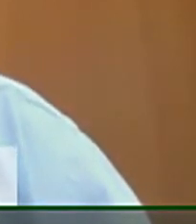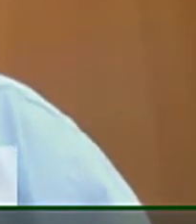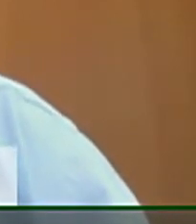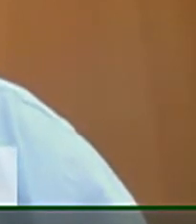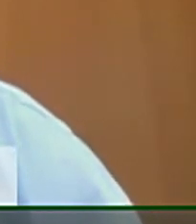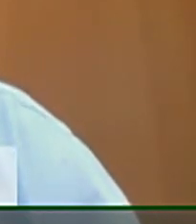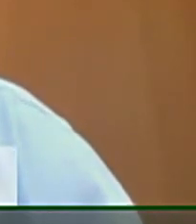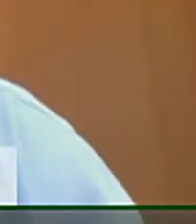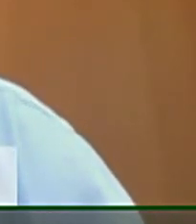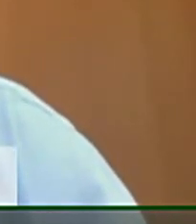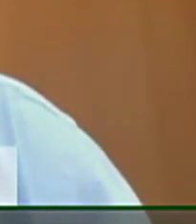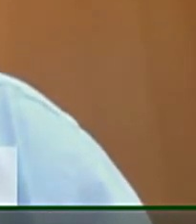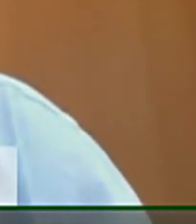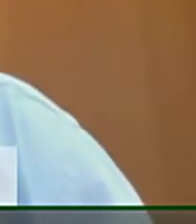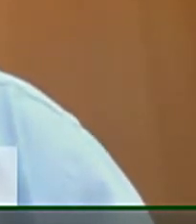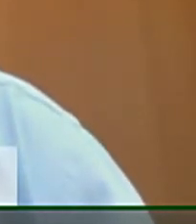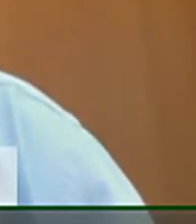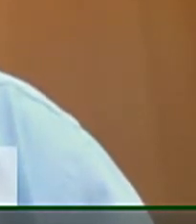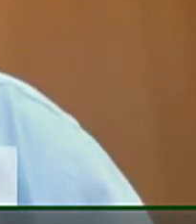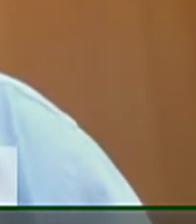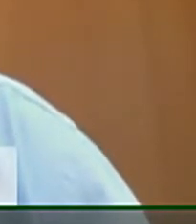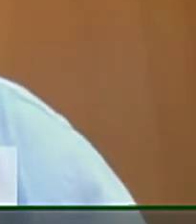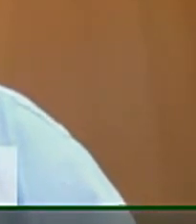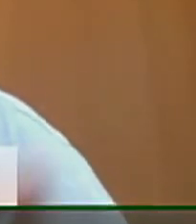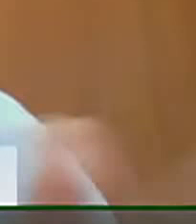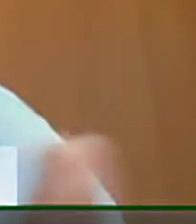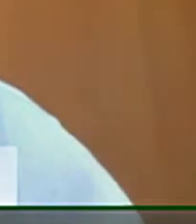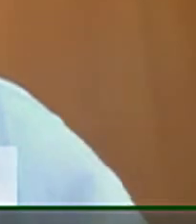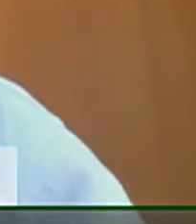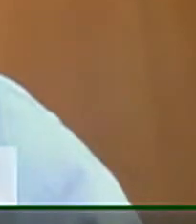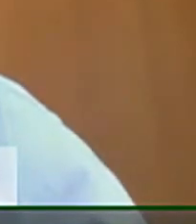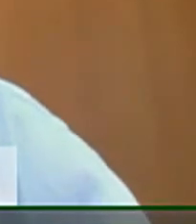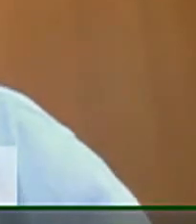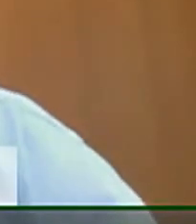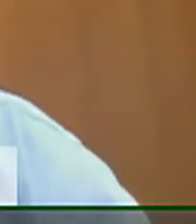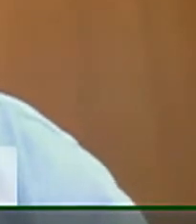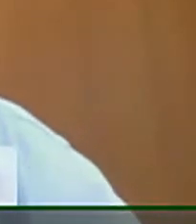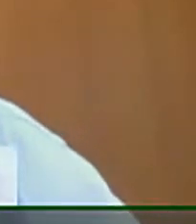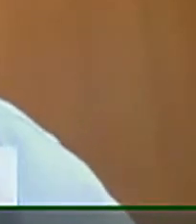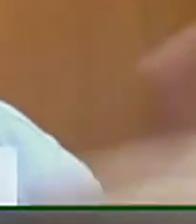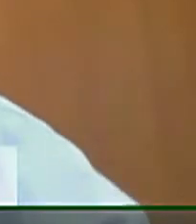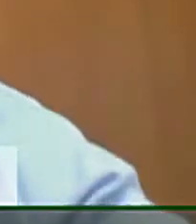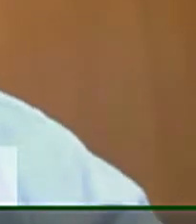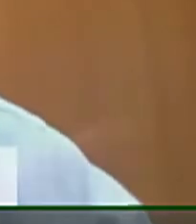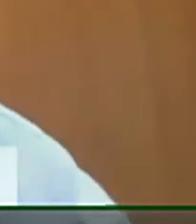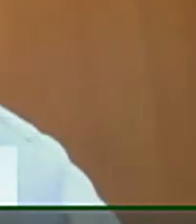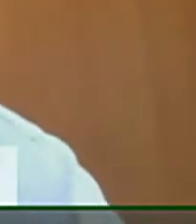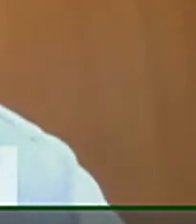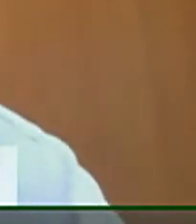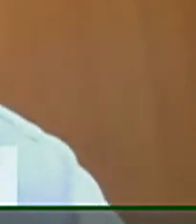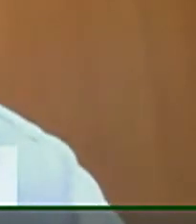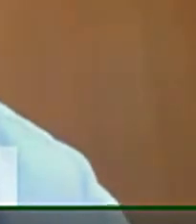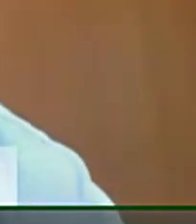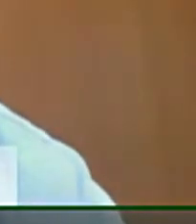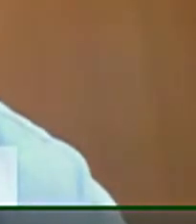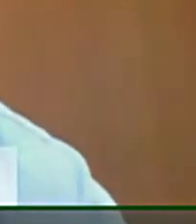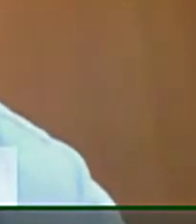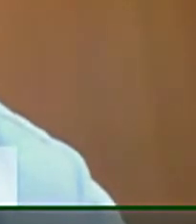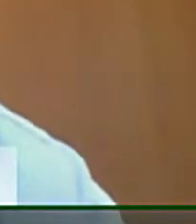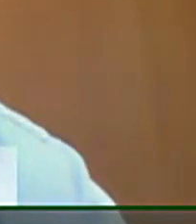da vontade, do empenho que a Secretaria vem fazendo junto ao governo do Estado, o nosso Estado do Rio Grande do Sul,